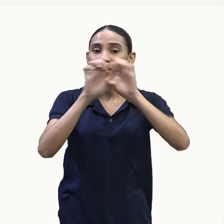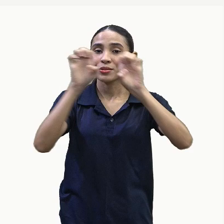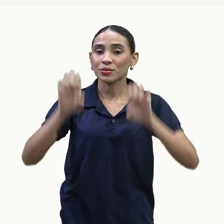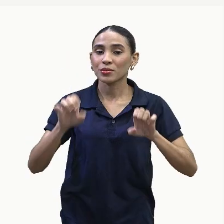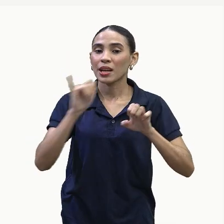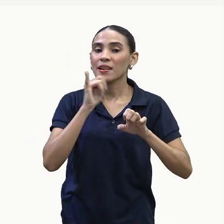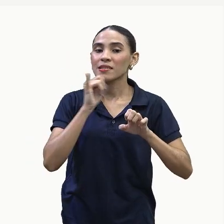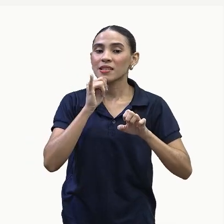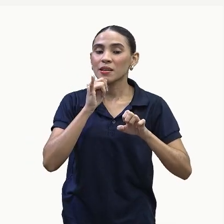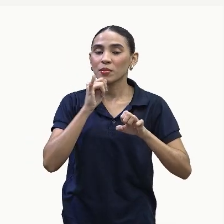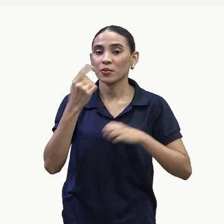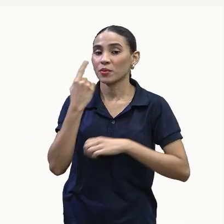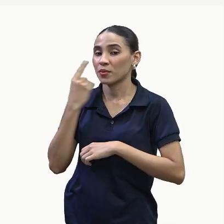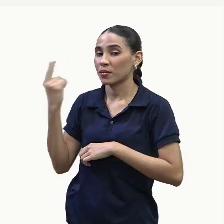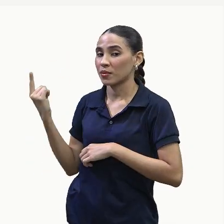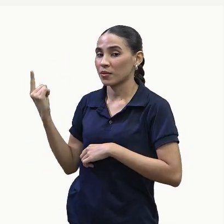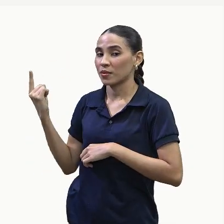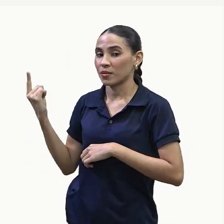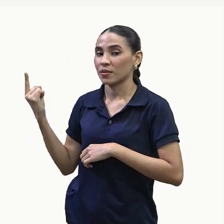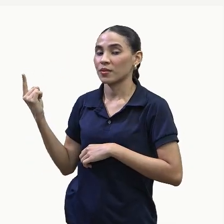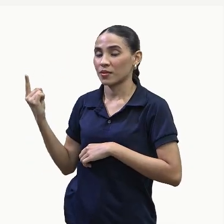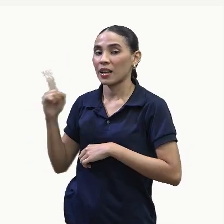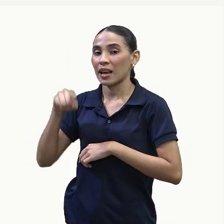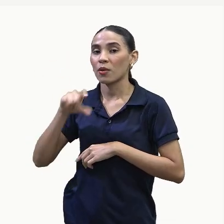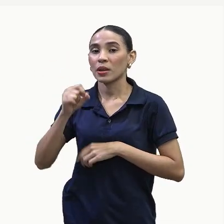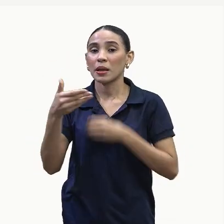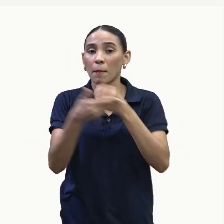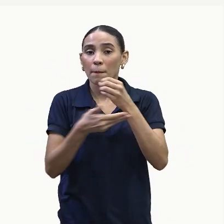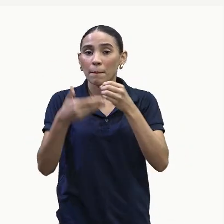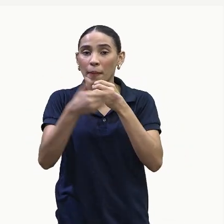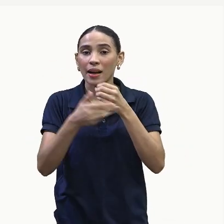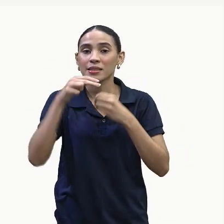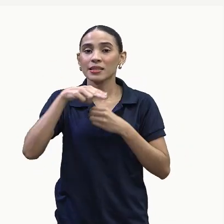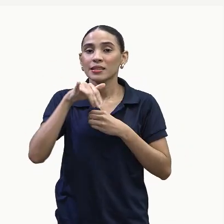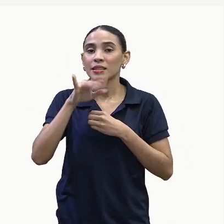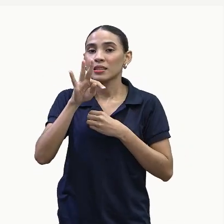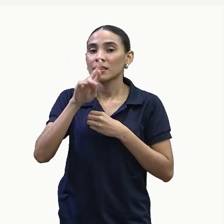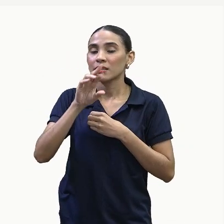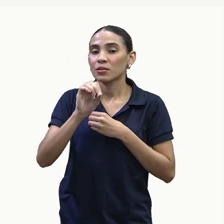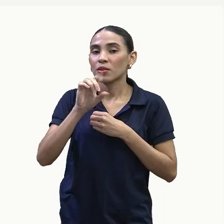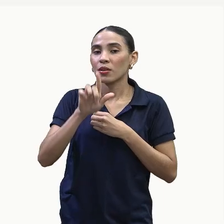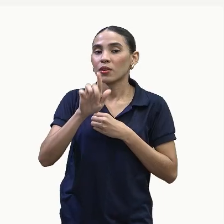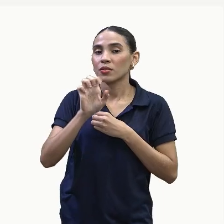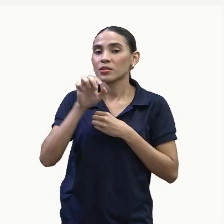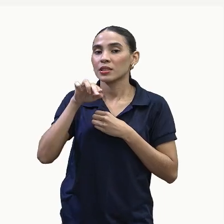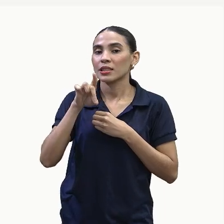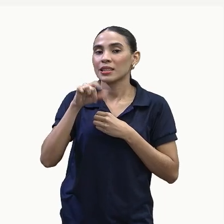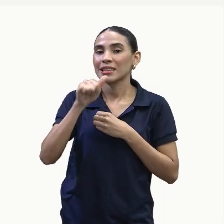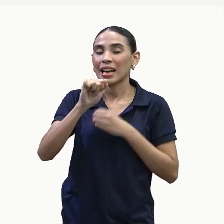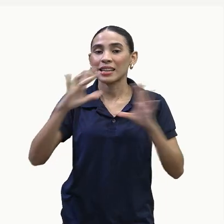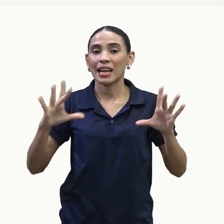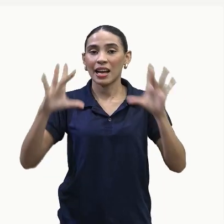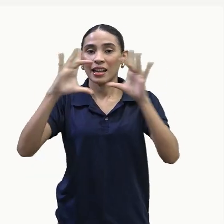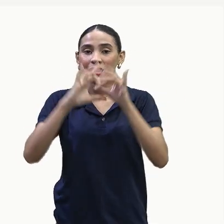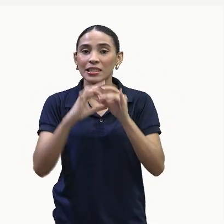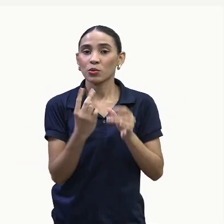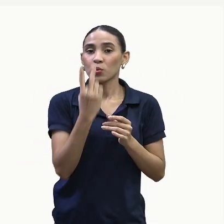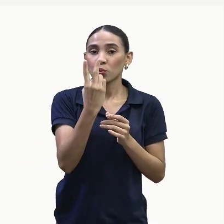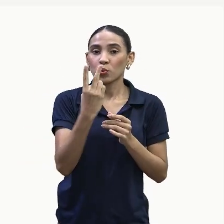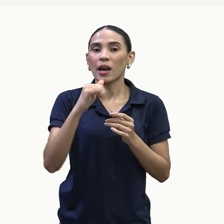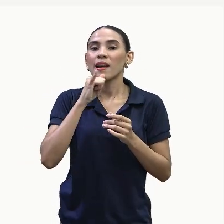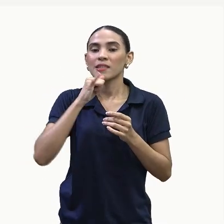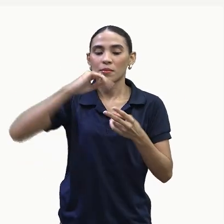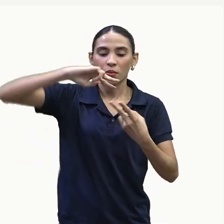chamados nucleotídeos, né? São bases nitrogenadas que eles ligam essas duas fitas